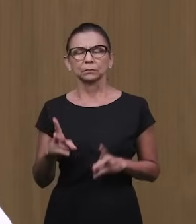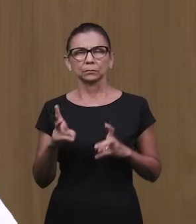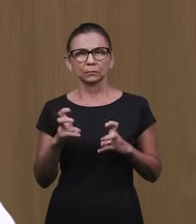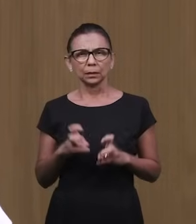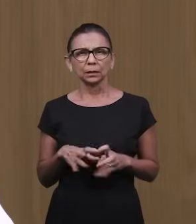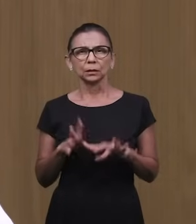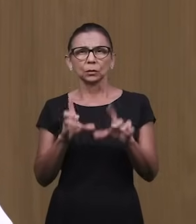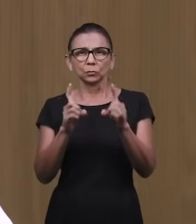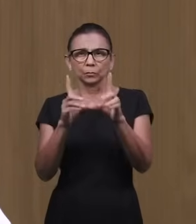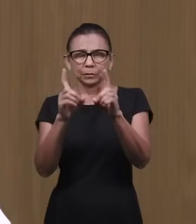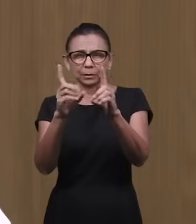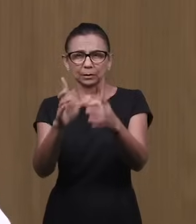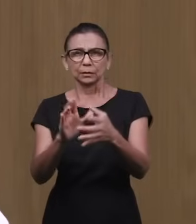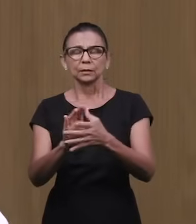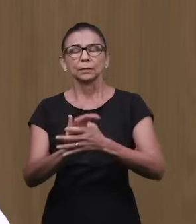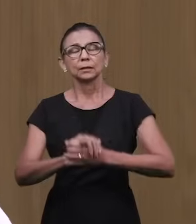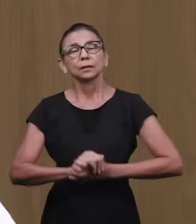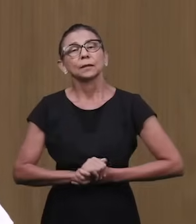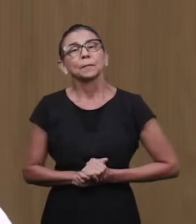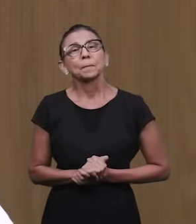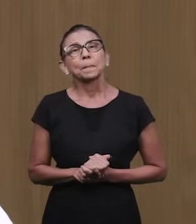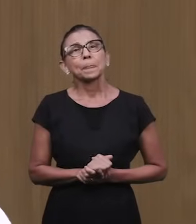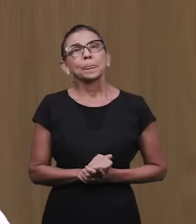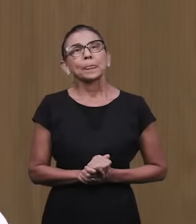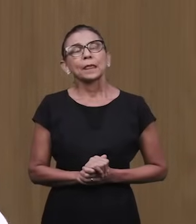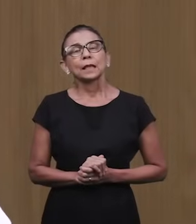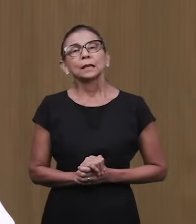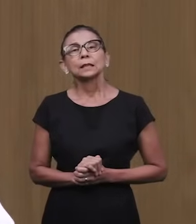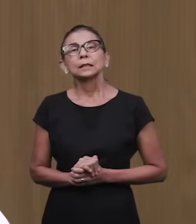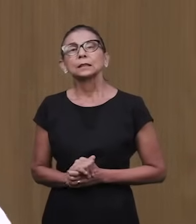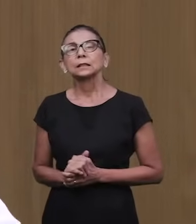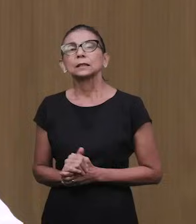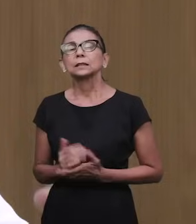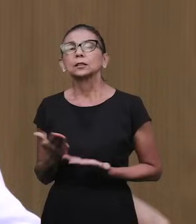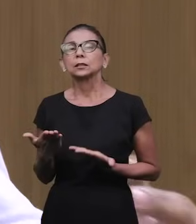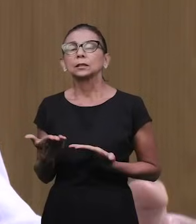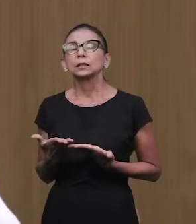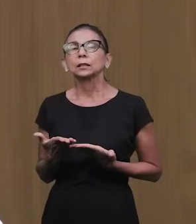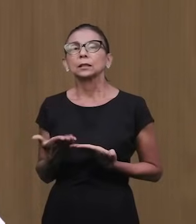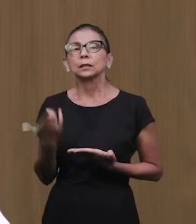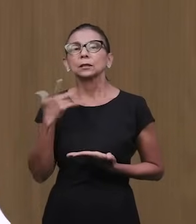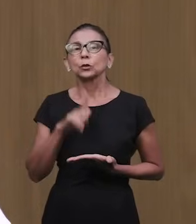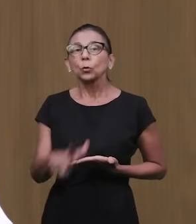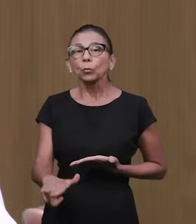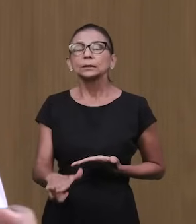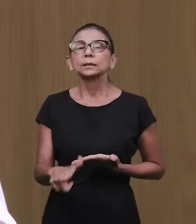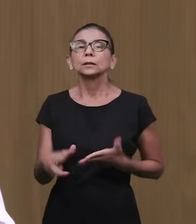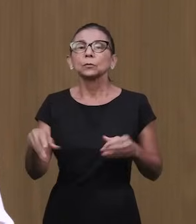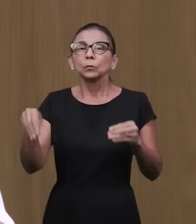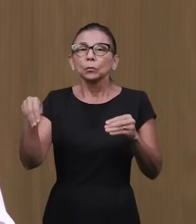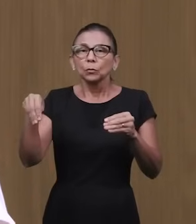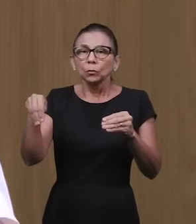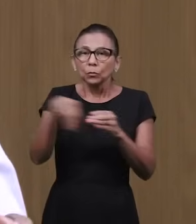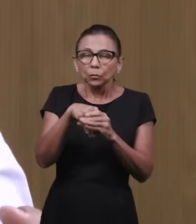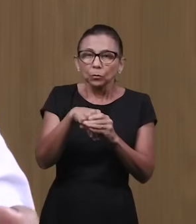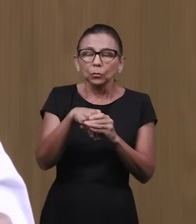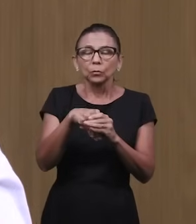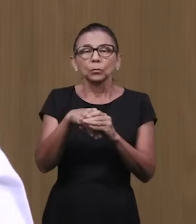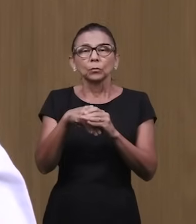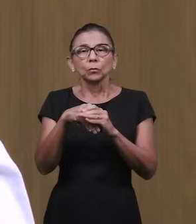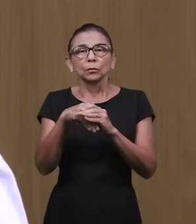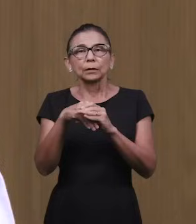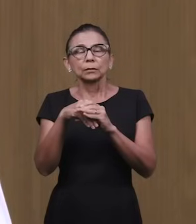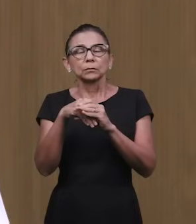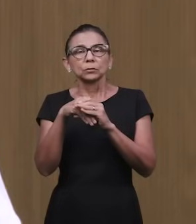relação de nós servos com o nosso Deus. Aquilo que, de certa forma, não foi